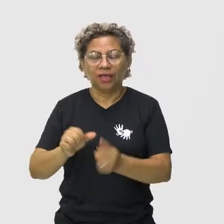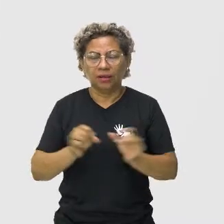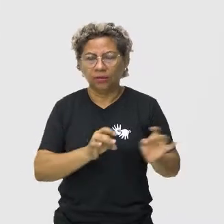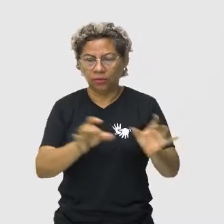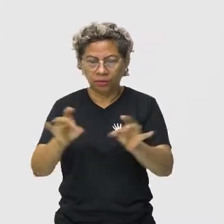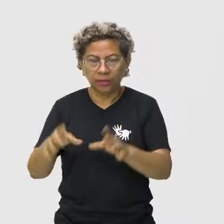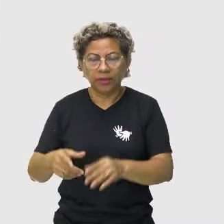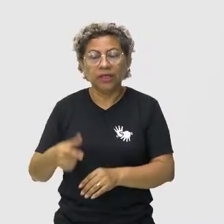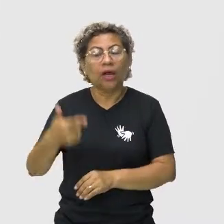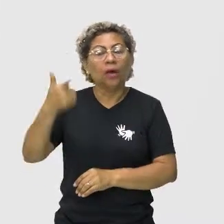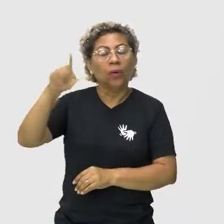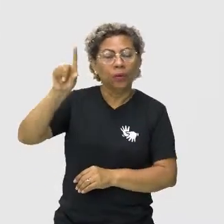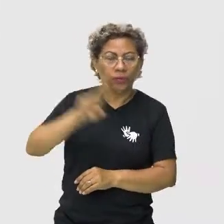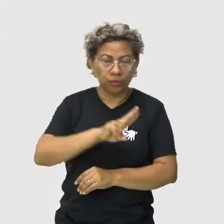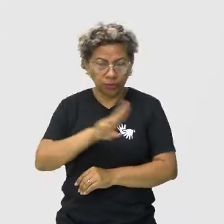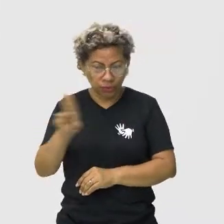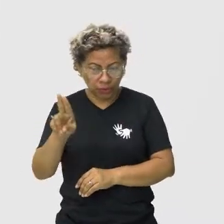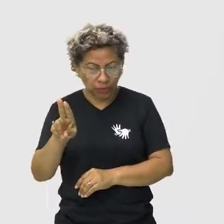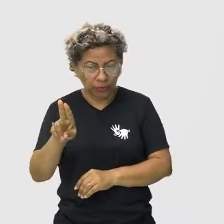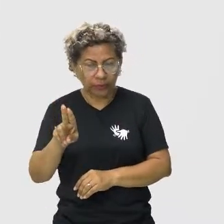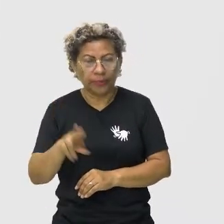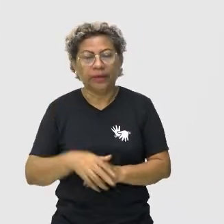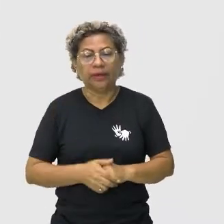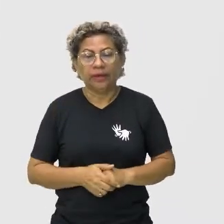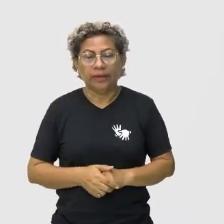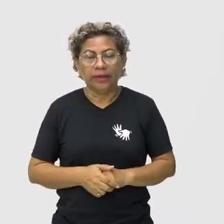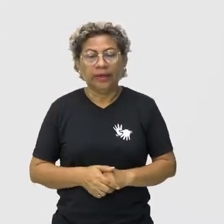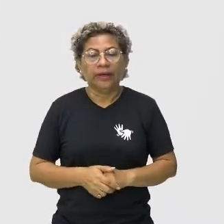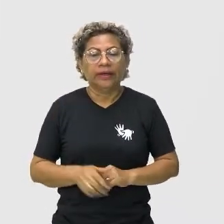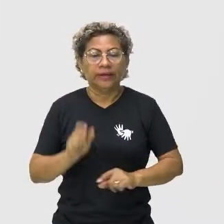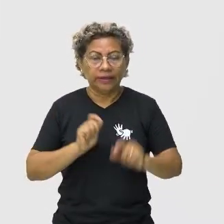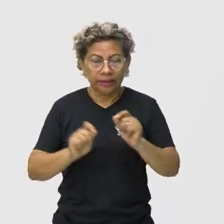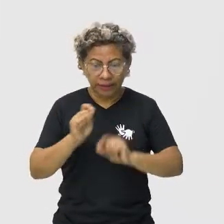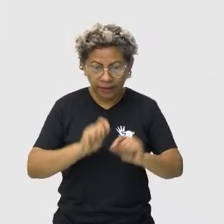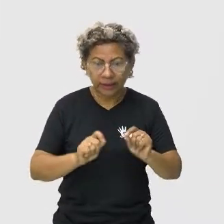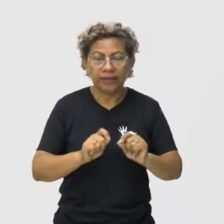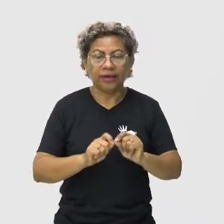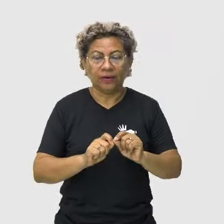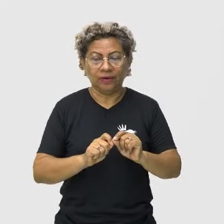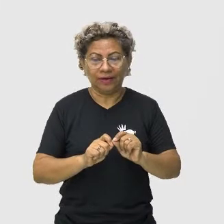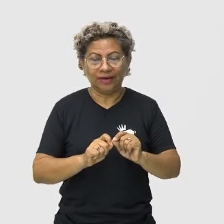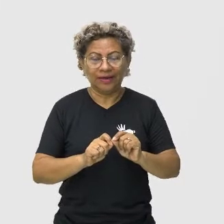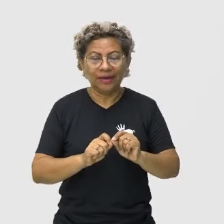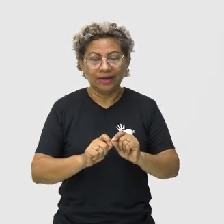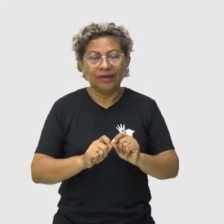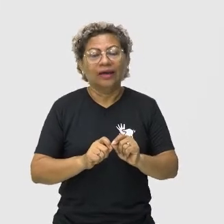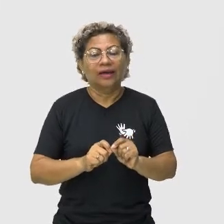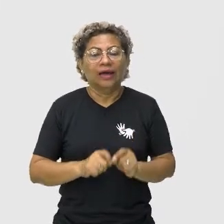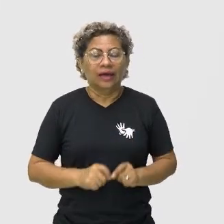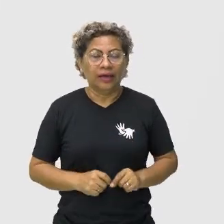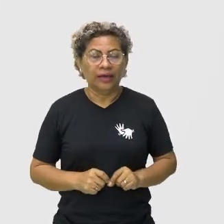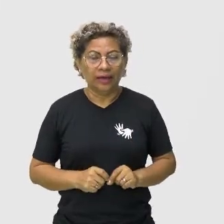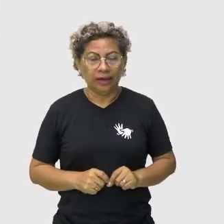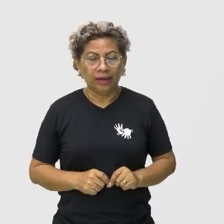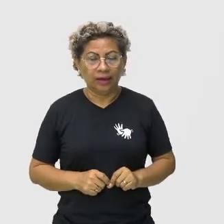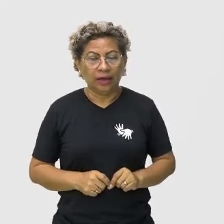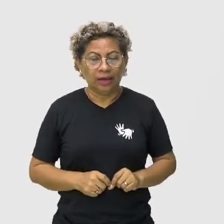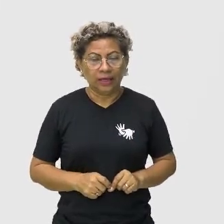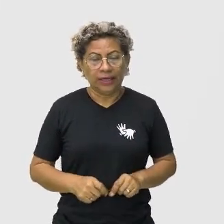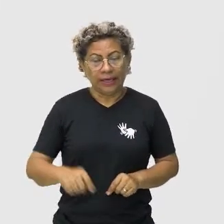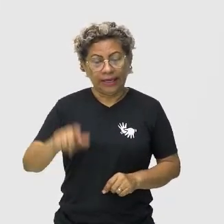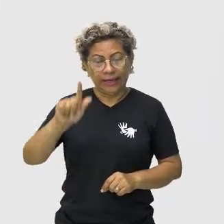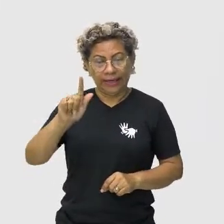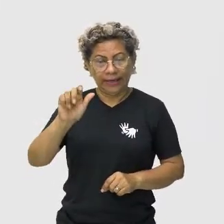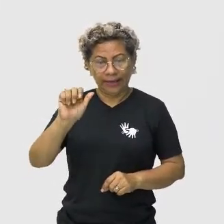nome, que ficou conhecido como um Acordo Geral de Tarifas e Comércio, com a sigla